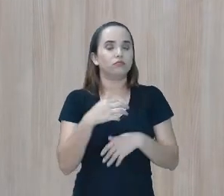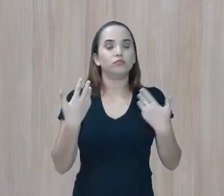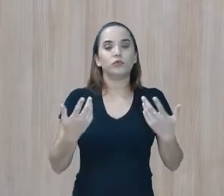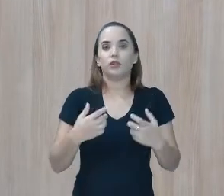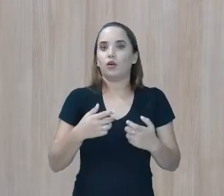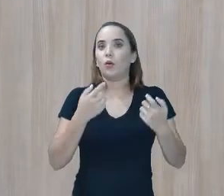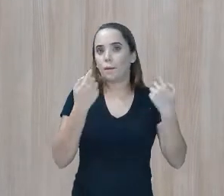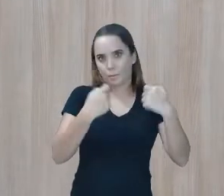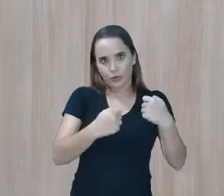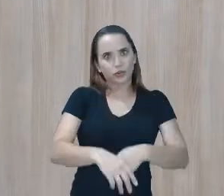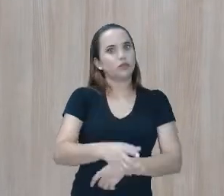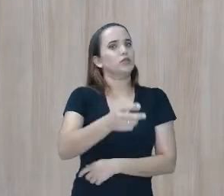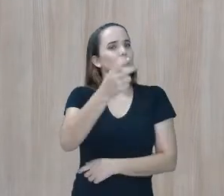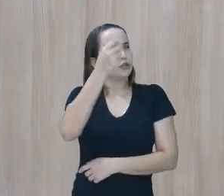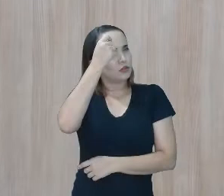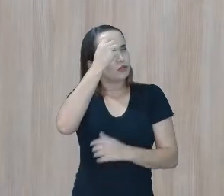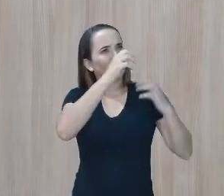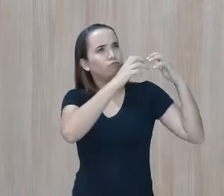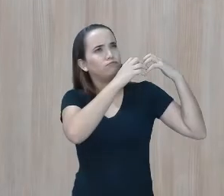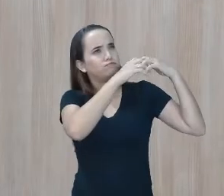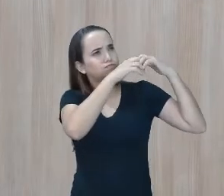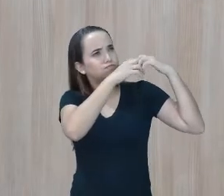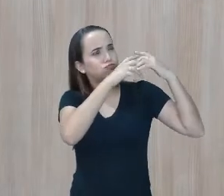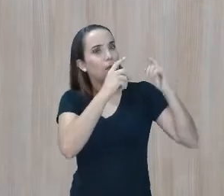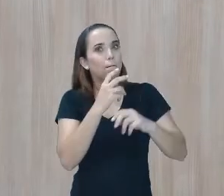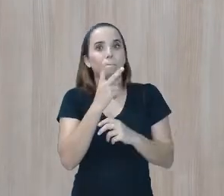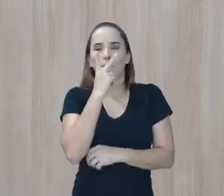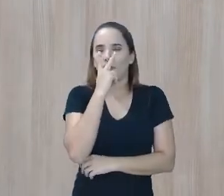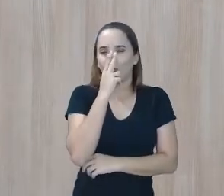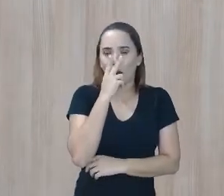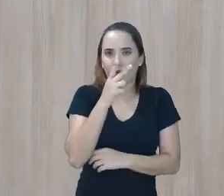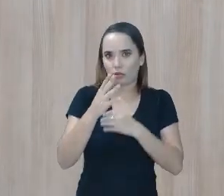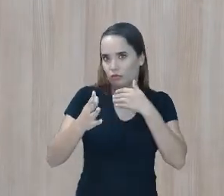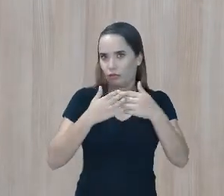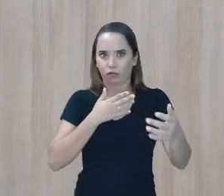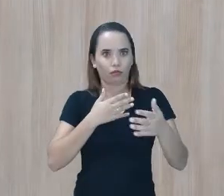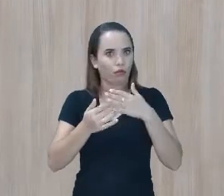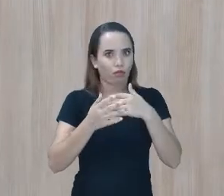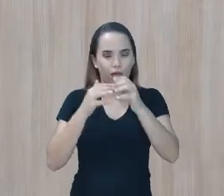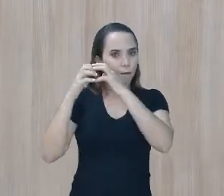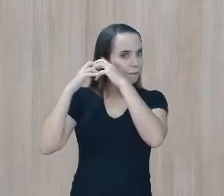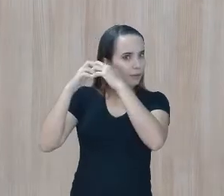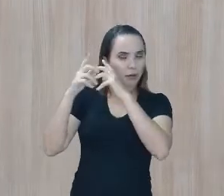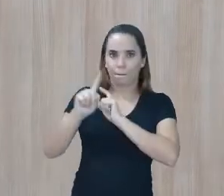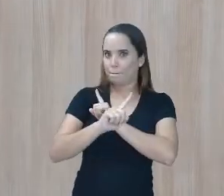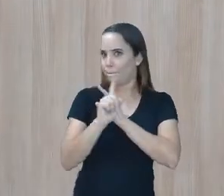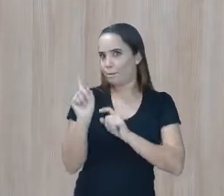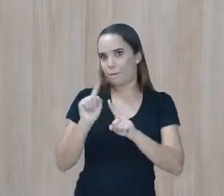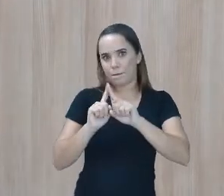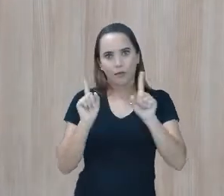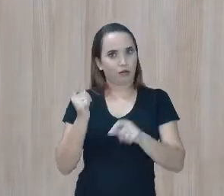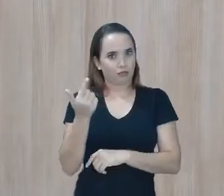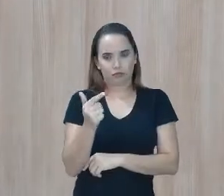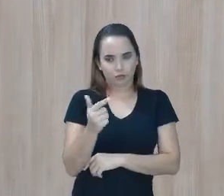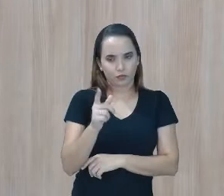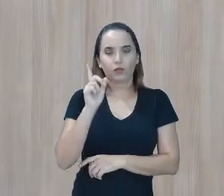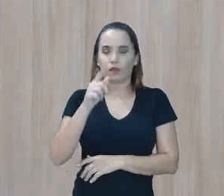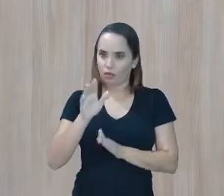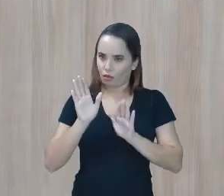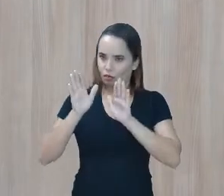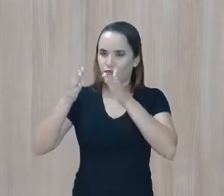maneira aleatória, a gente parece que é aleatório, mas hoje, o que é que eu vou fazer aqui? Como é que eu transformo esse 2 num